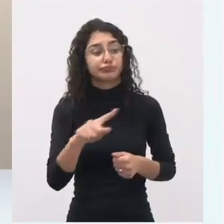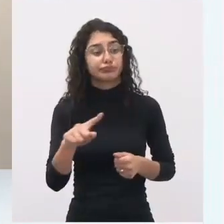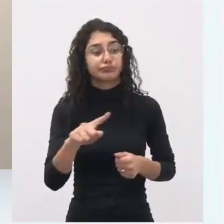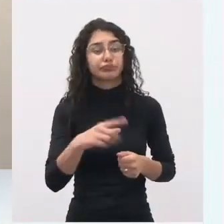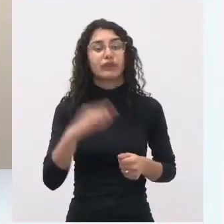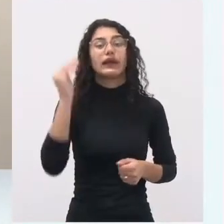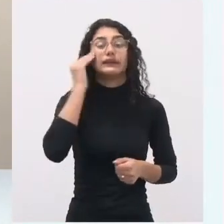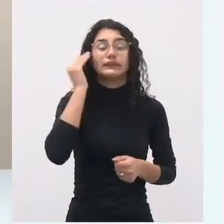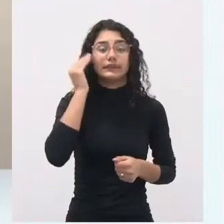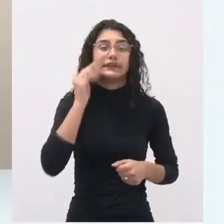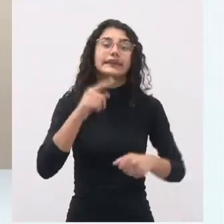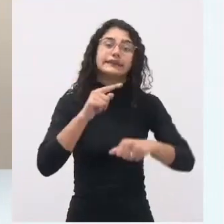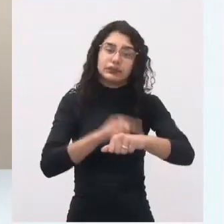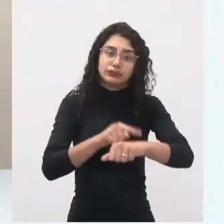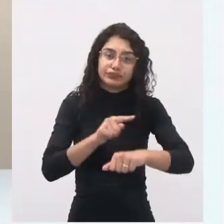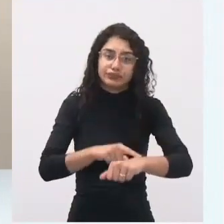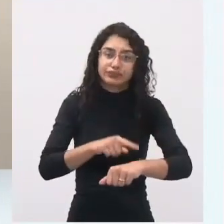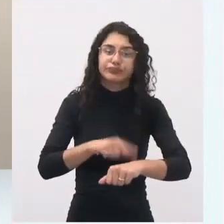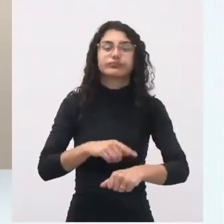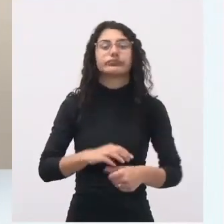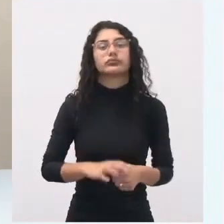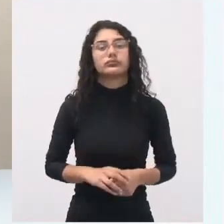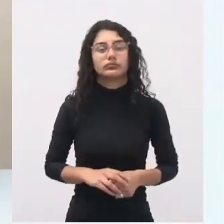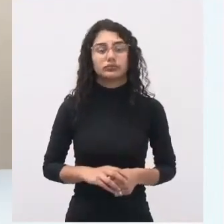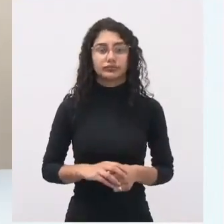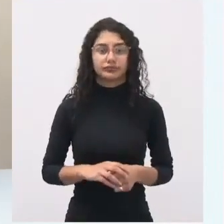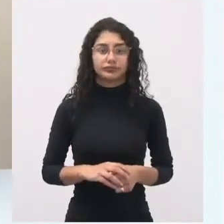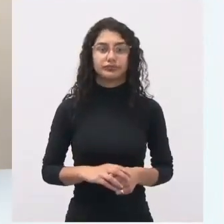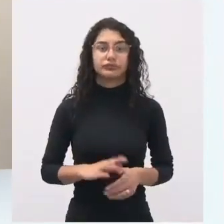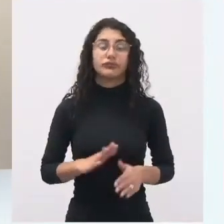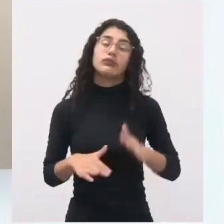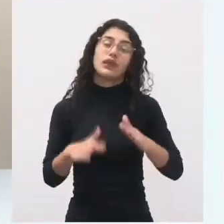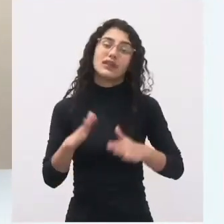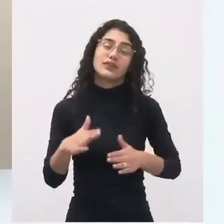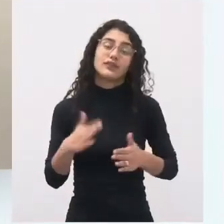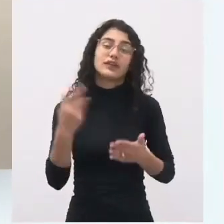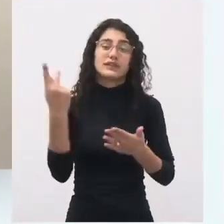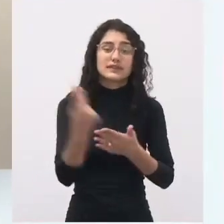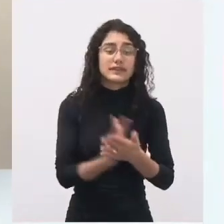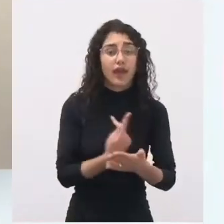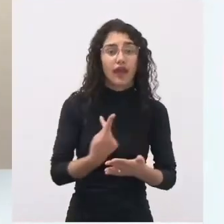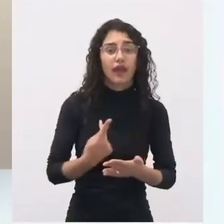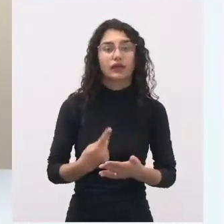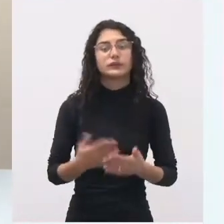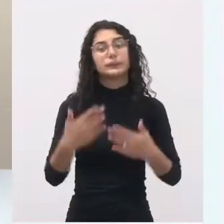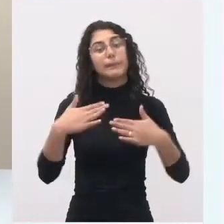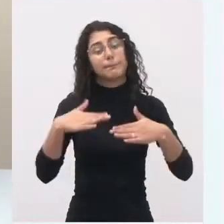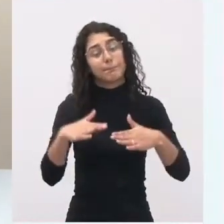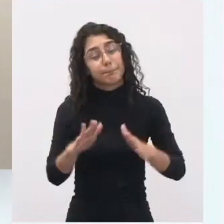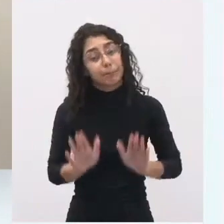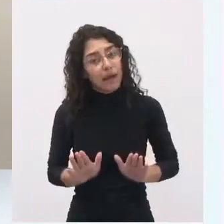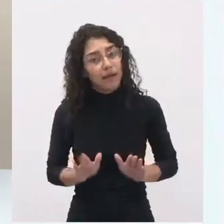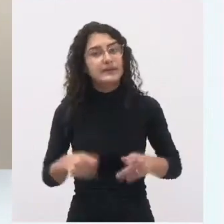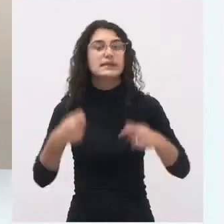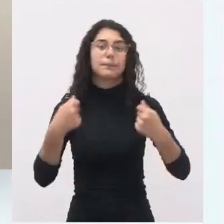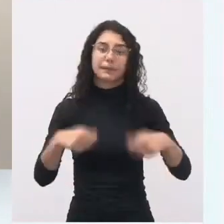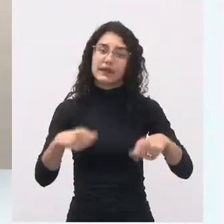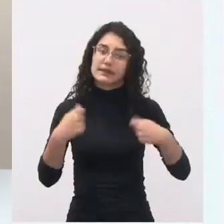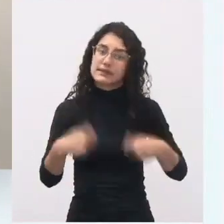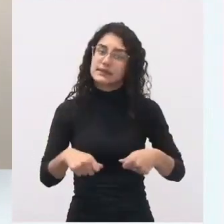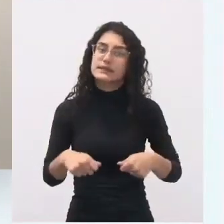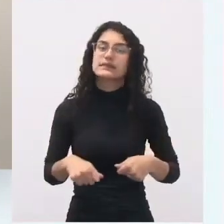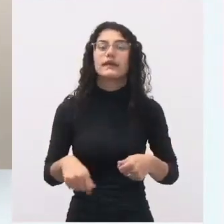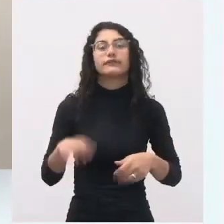entender que leva tempo, que, enfim, algumas coisas podem não dar certo da primeira vez, mas que vale a pena investir